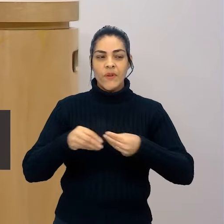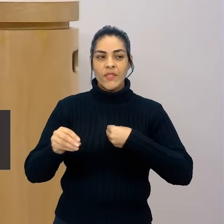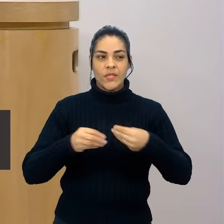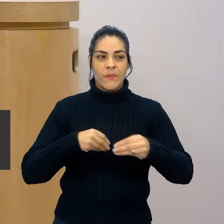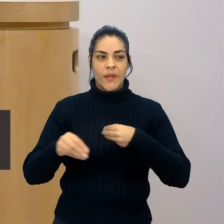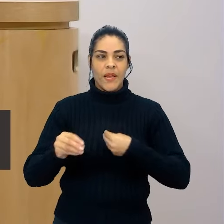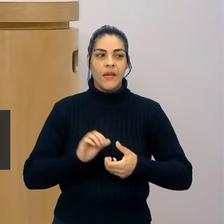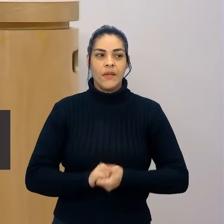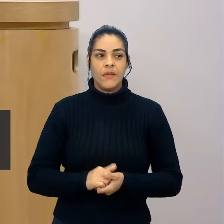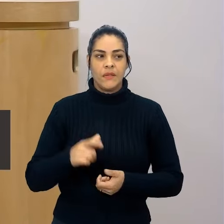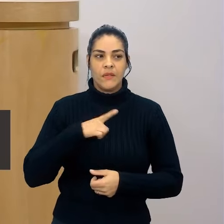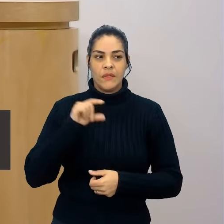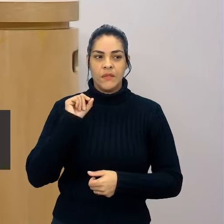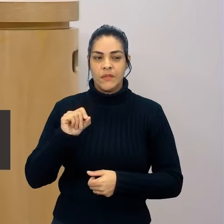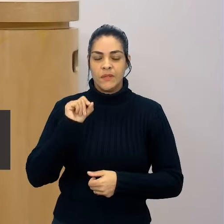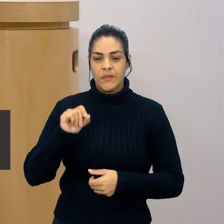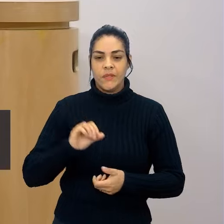plástico como